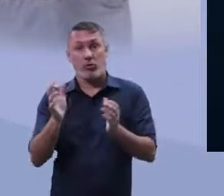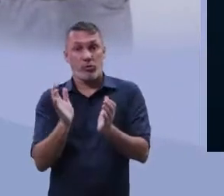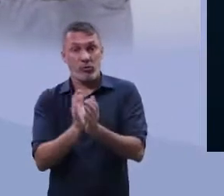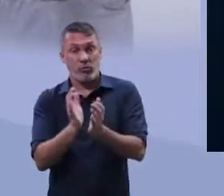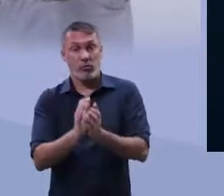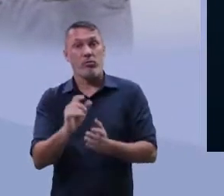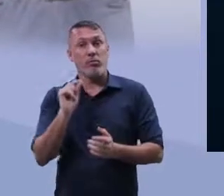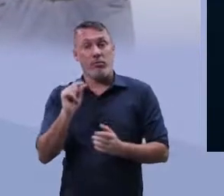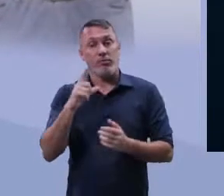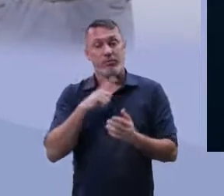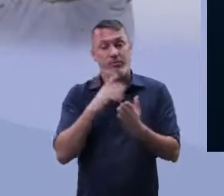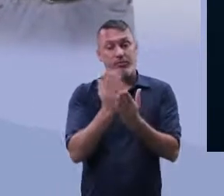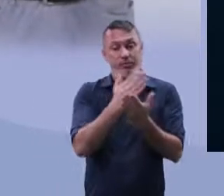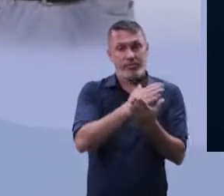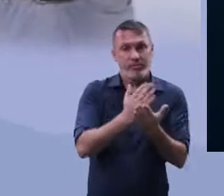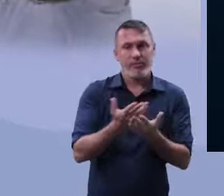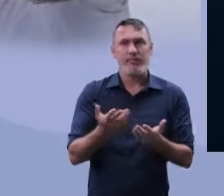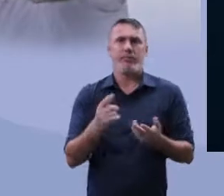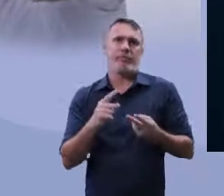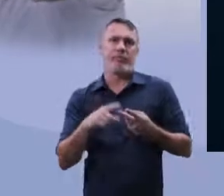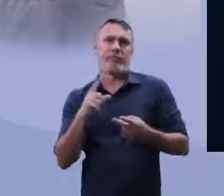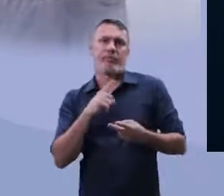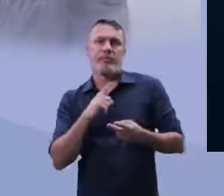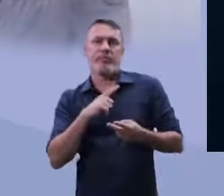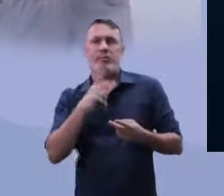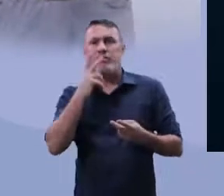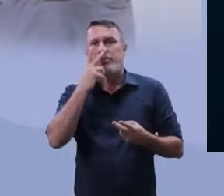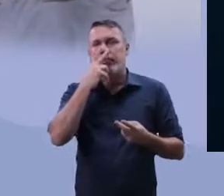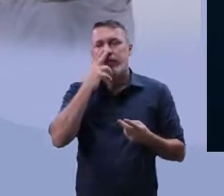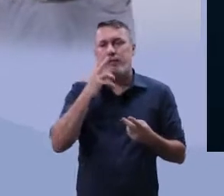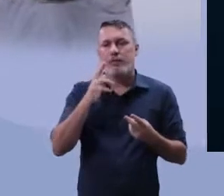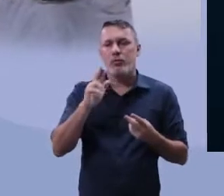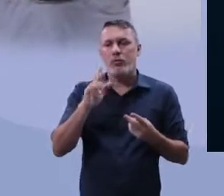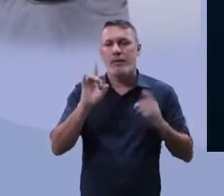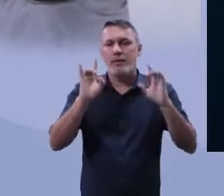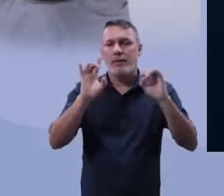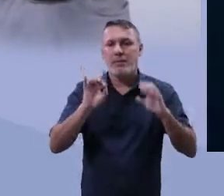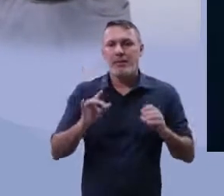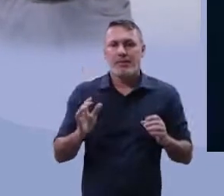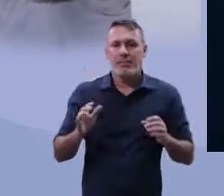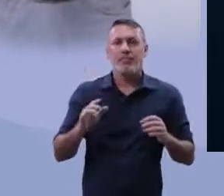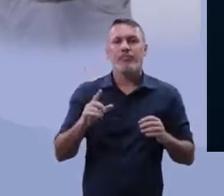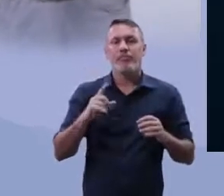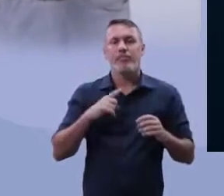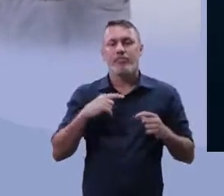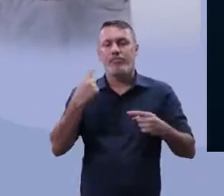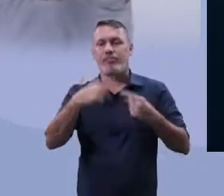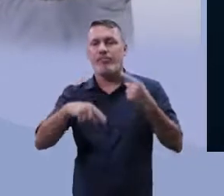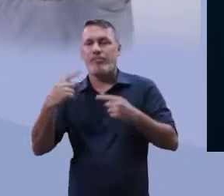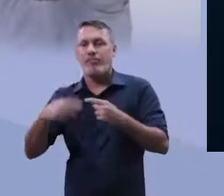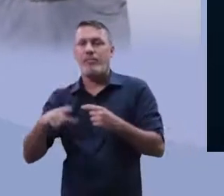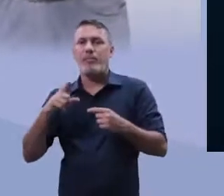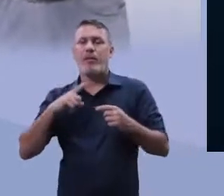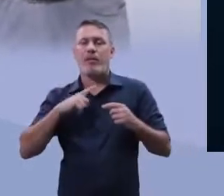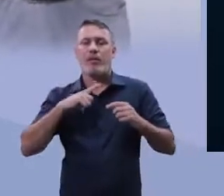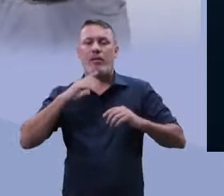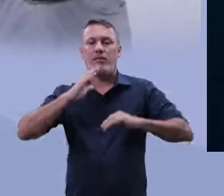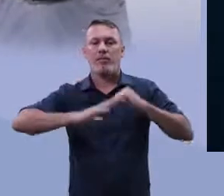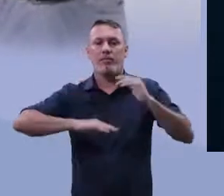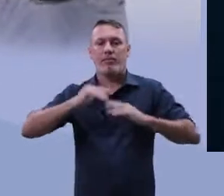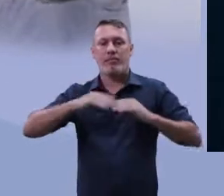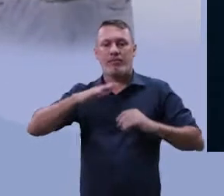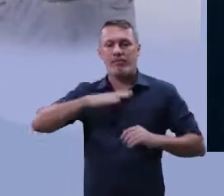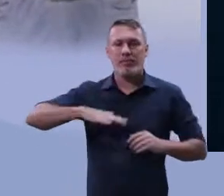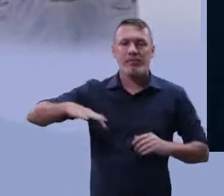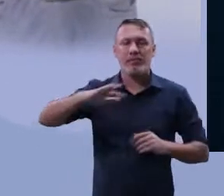Então, desta forma, né, essas divisões, essas especializações, elas vão estar influenciando o